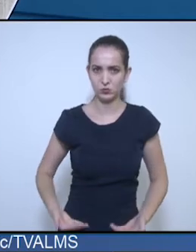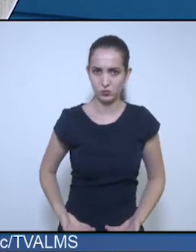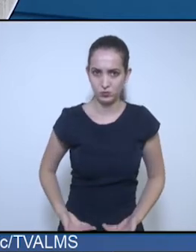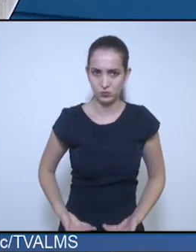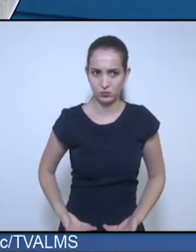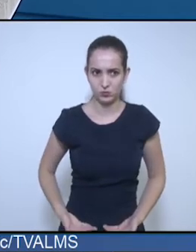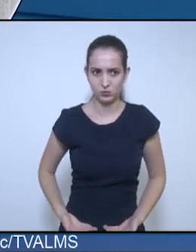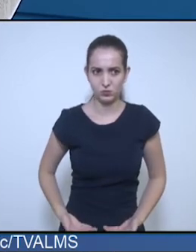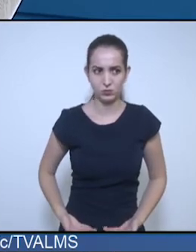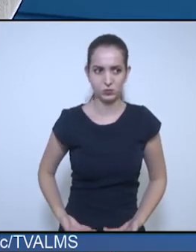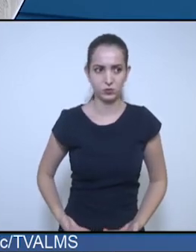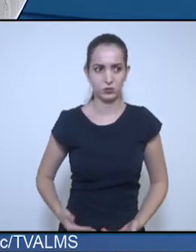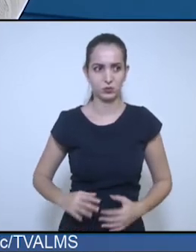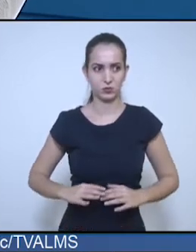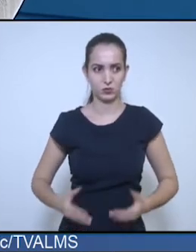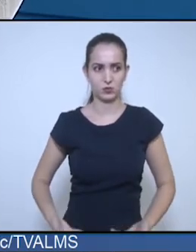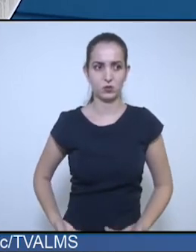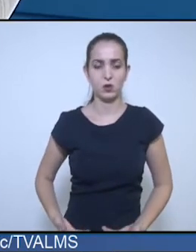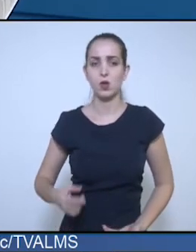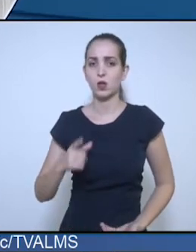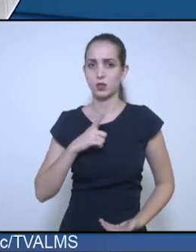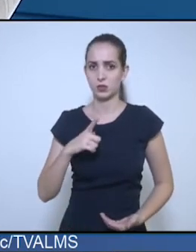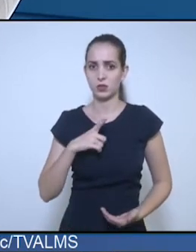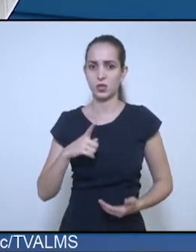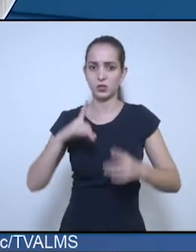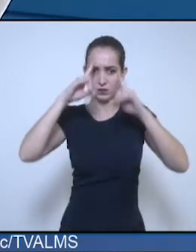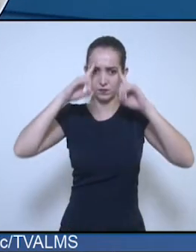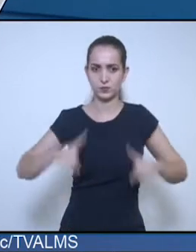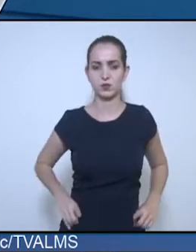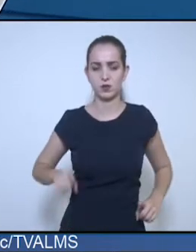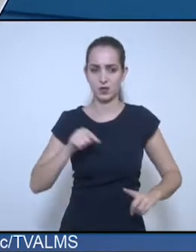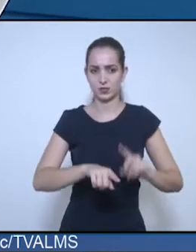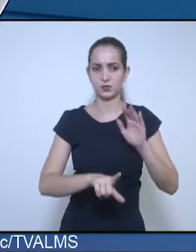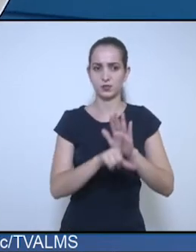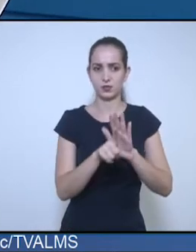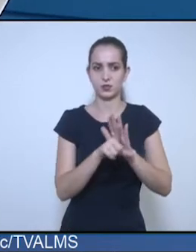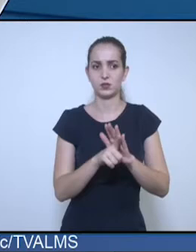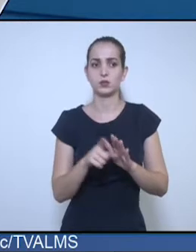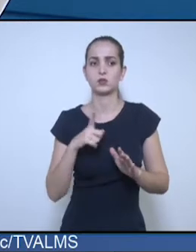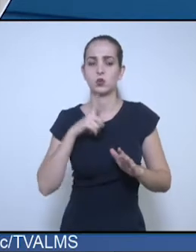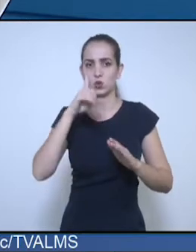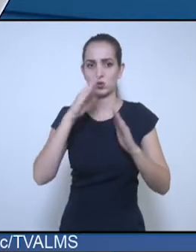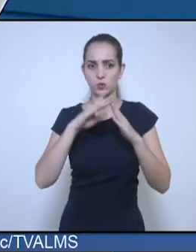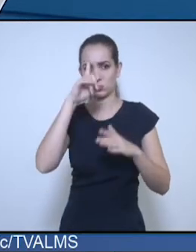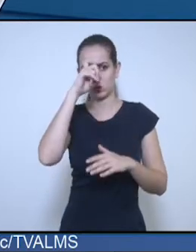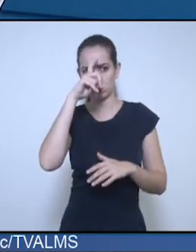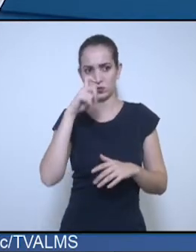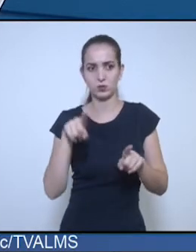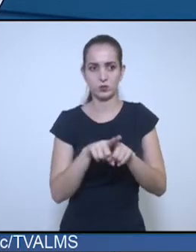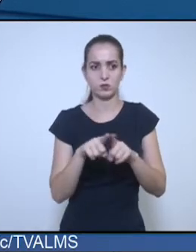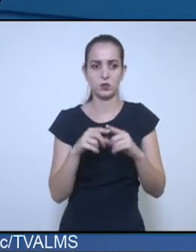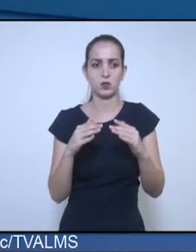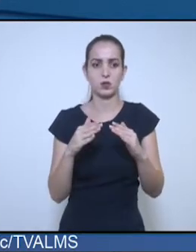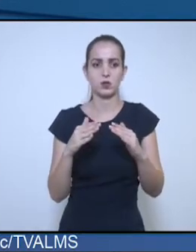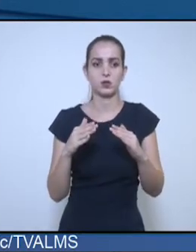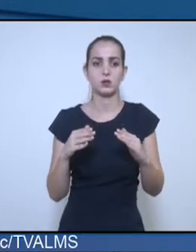sejam portadores de deficiência. Por força dessa lei, os hospitais e maternidades instalados nesse estado deverão